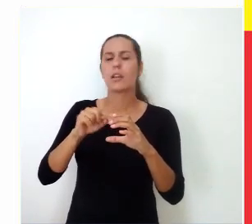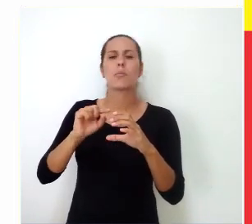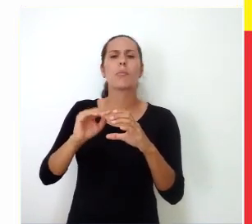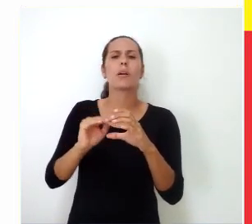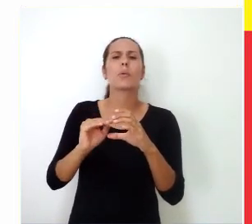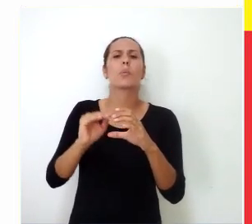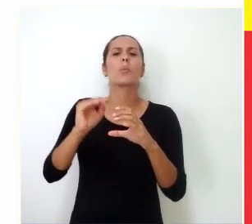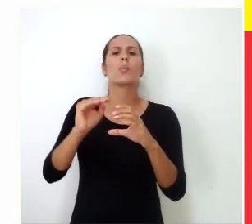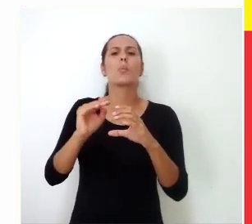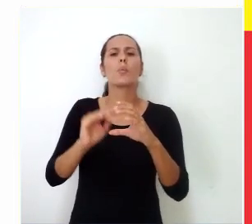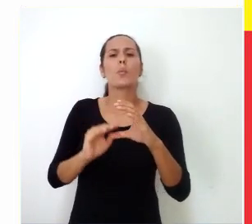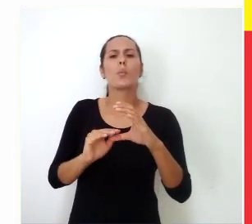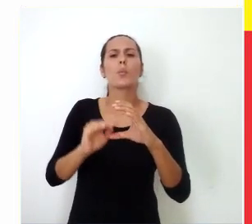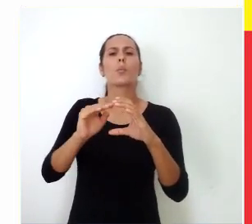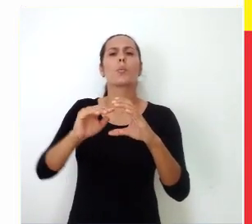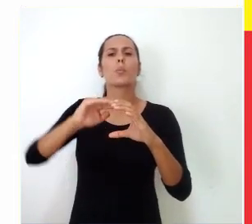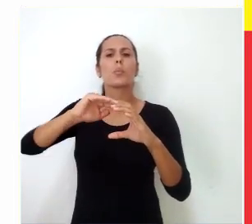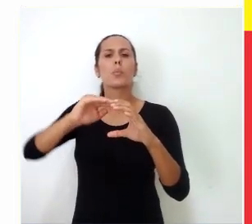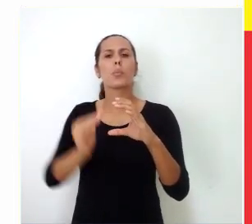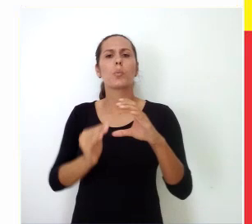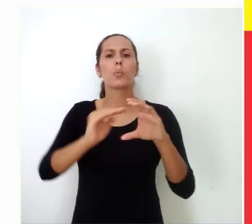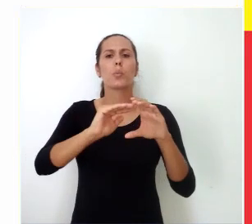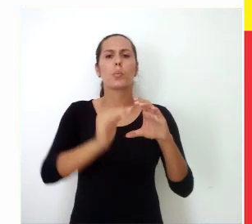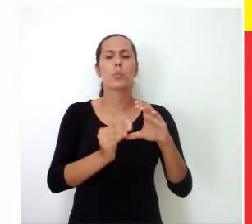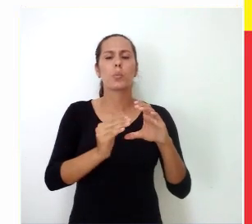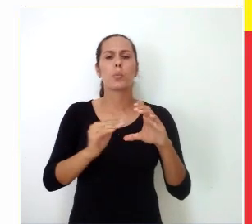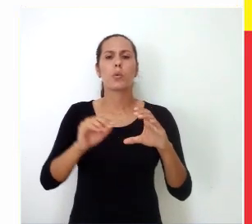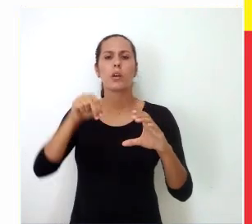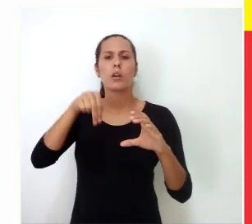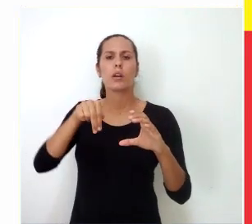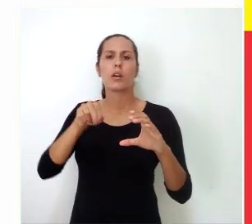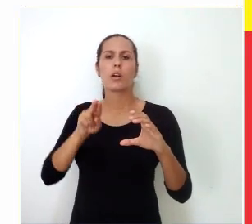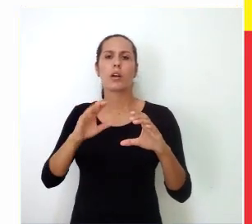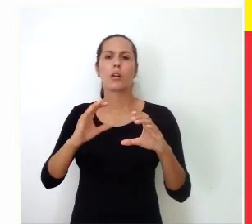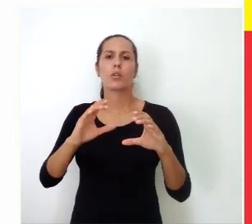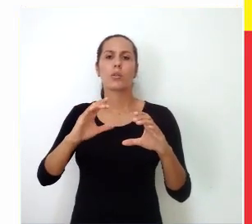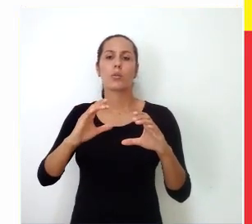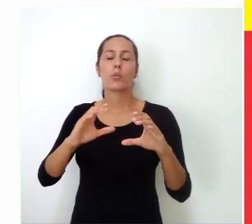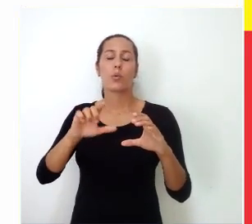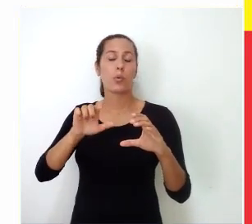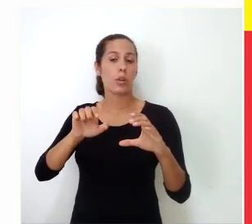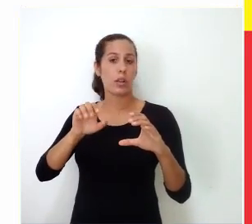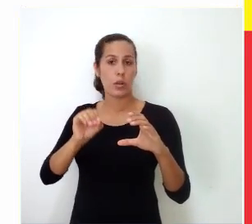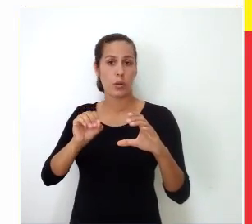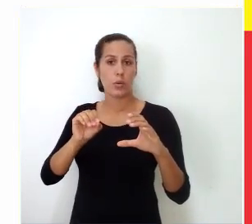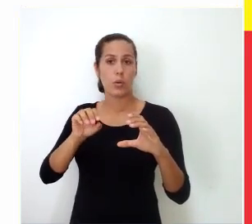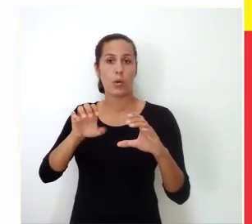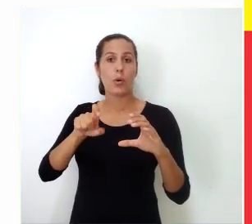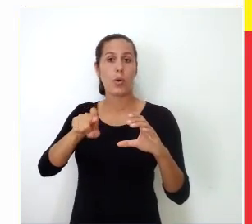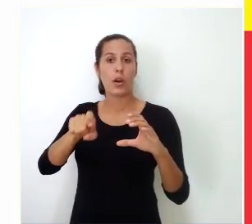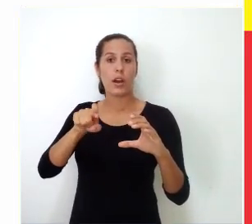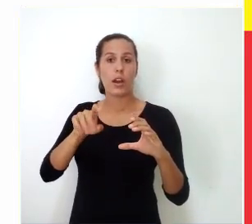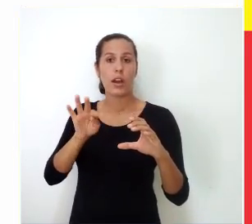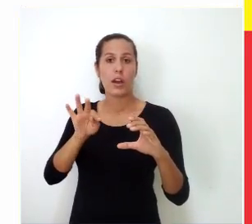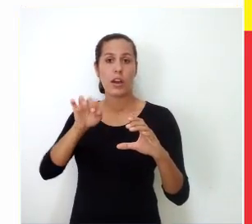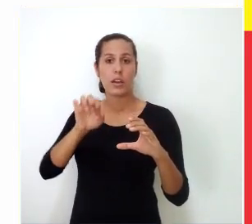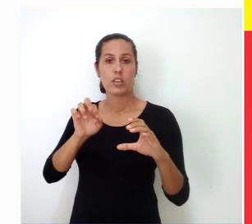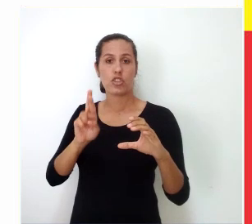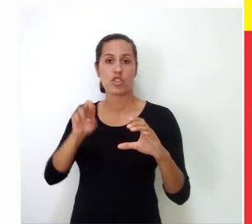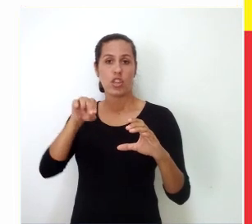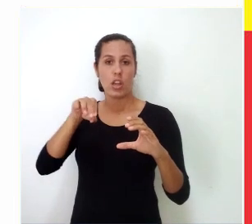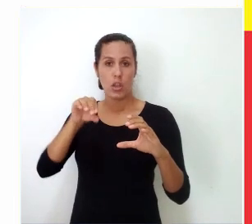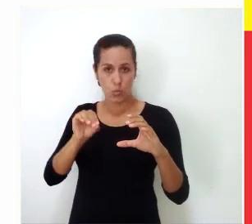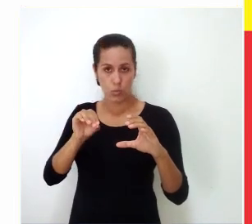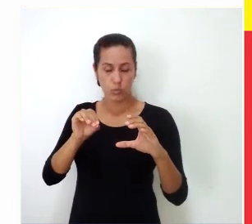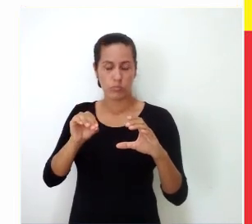mais superior, que a gente chama de núcleo externo, ok?